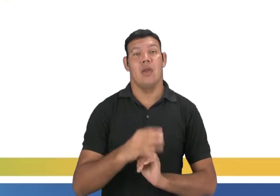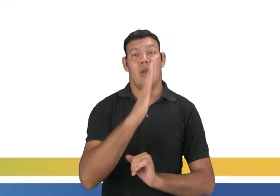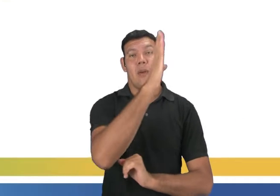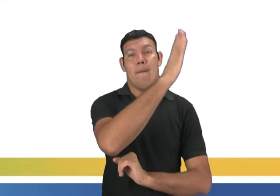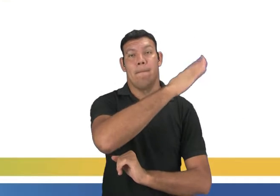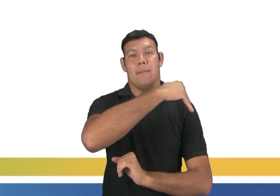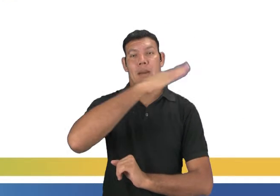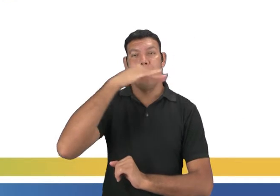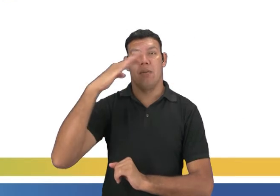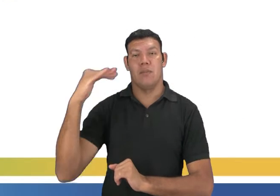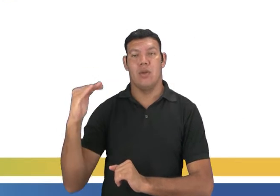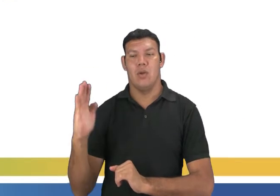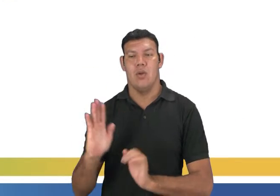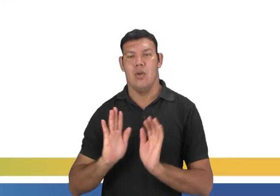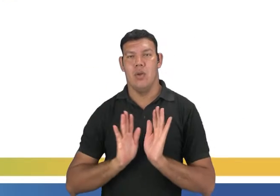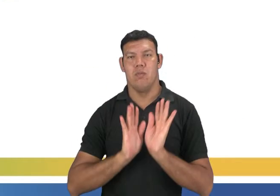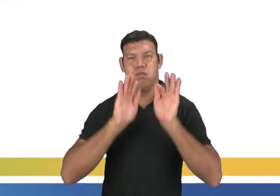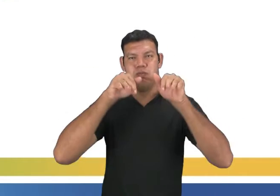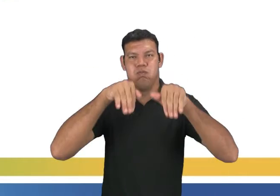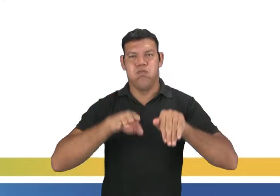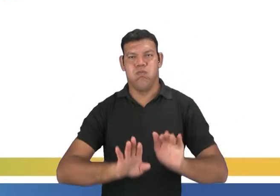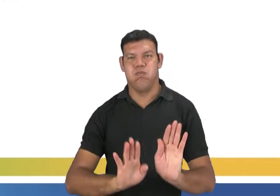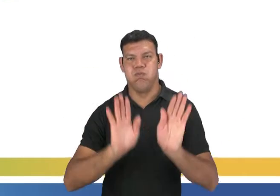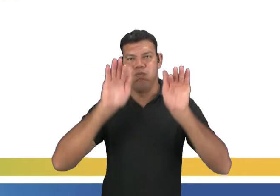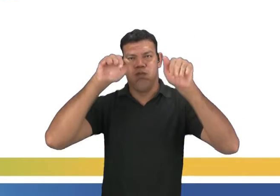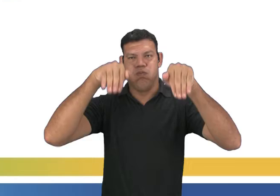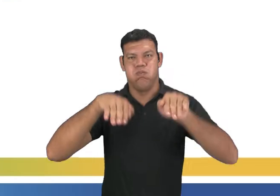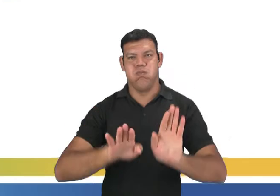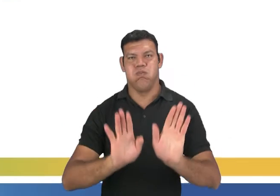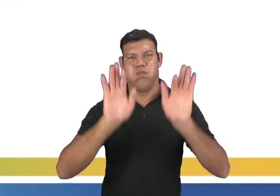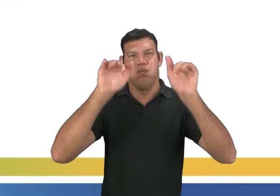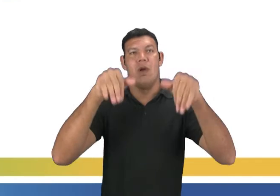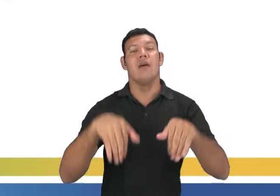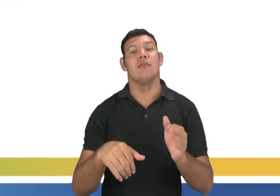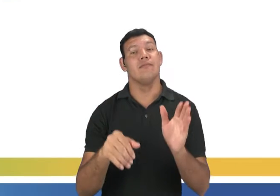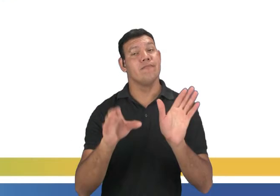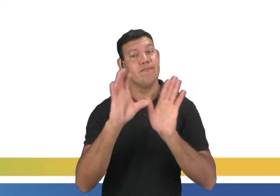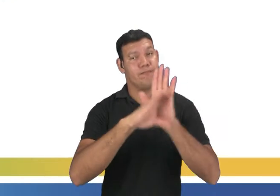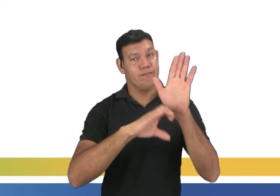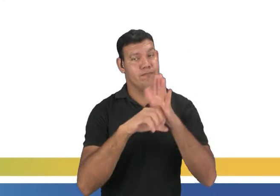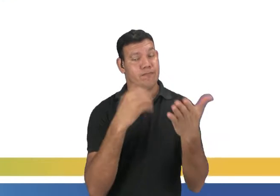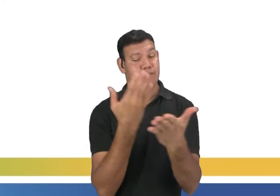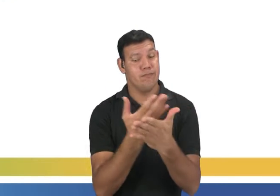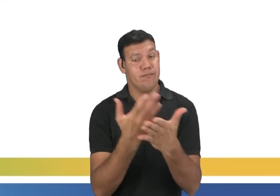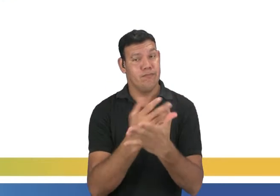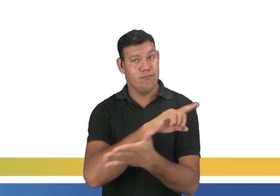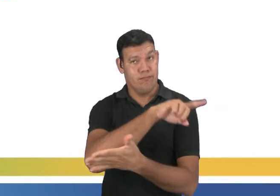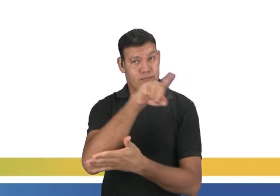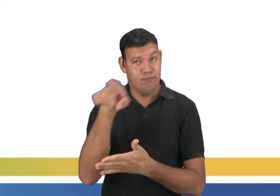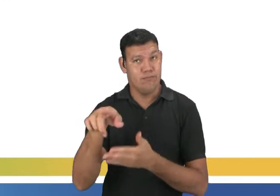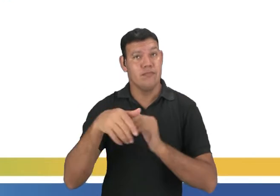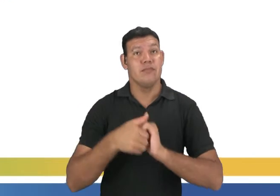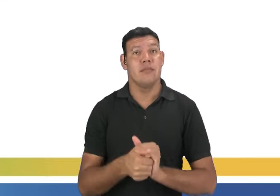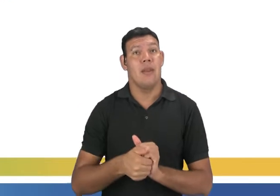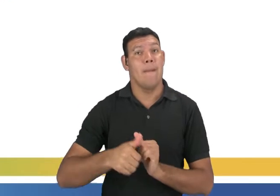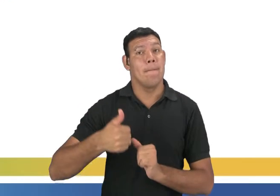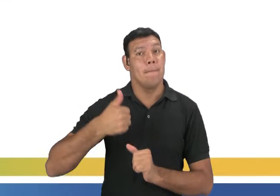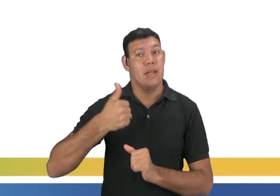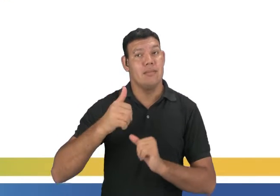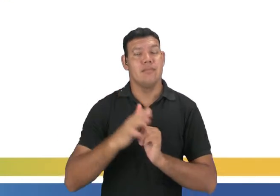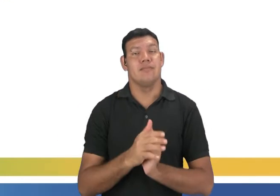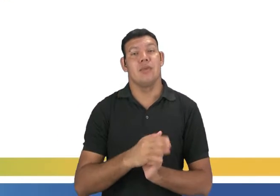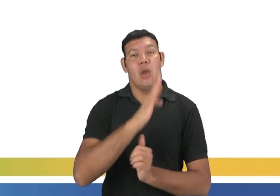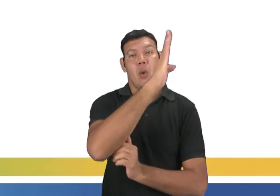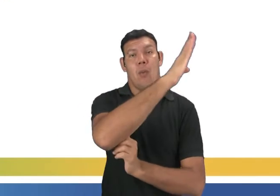aí alguns conceitos para serem estudados aqui pela gente, ó. Primeiro, essa distância